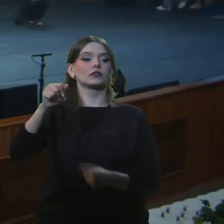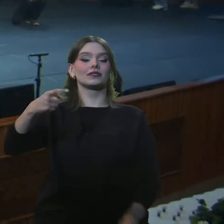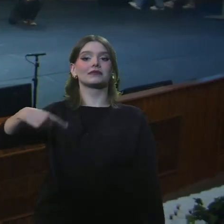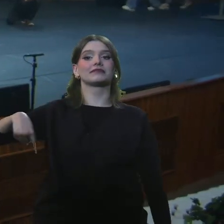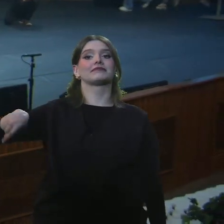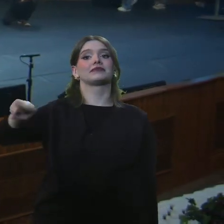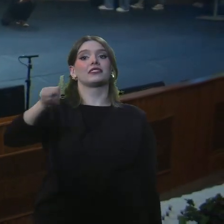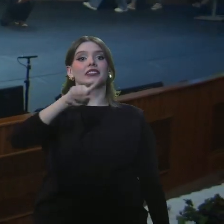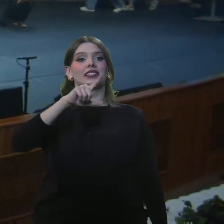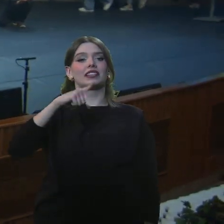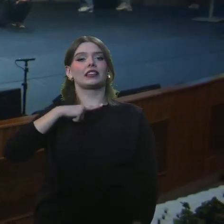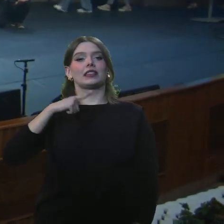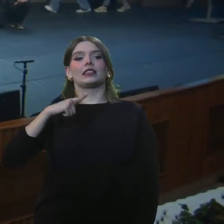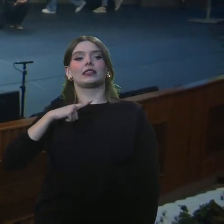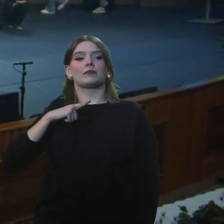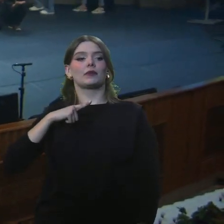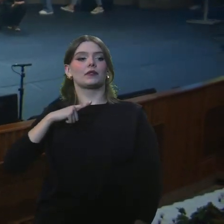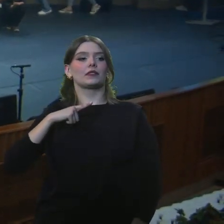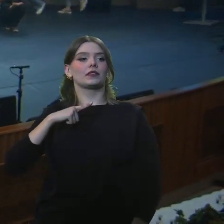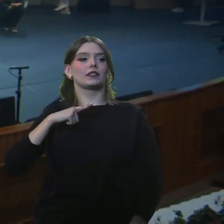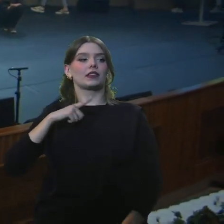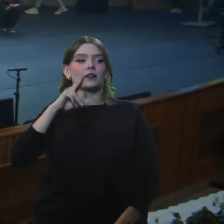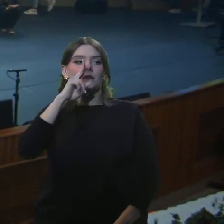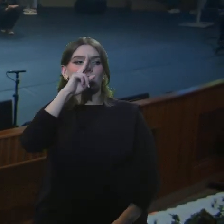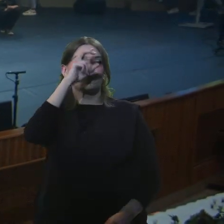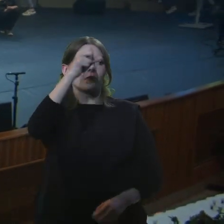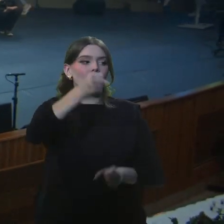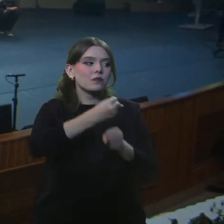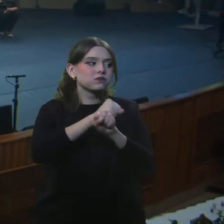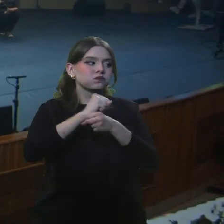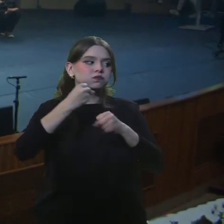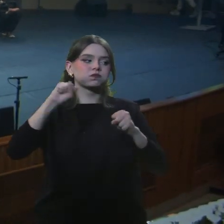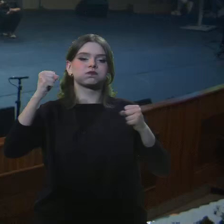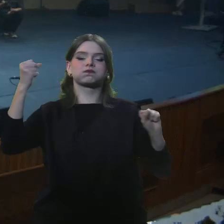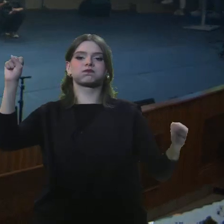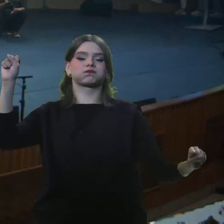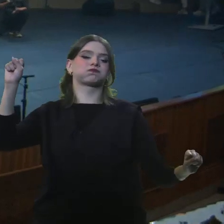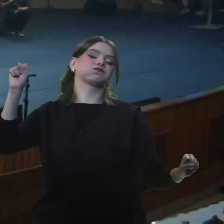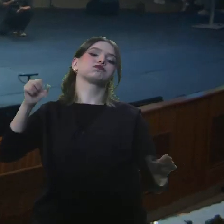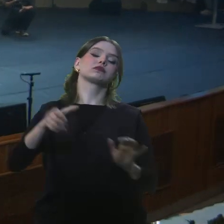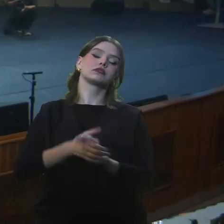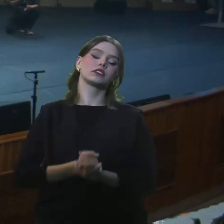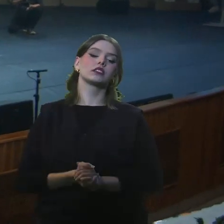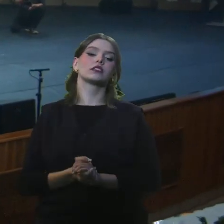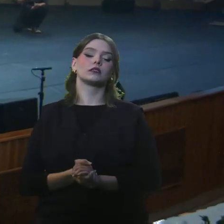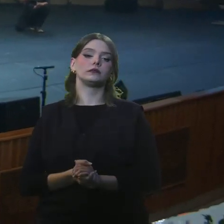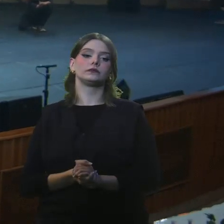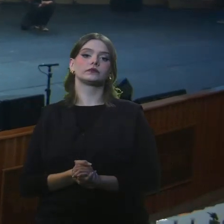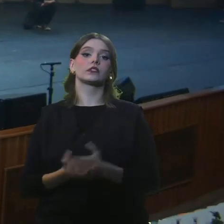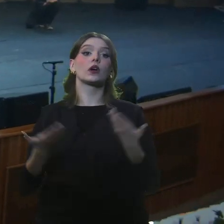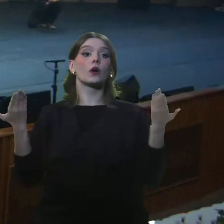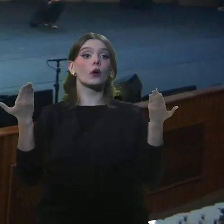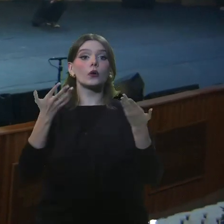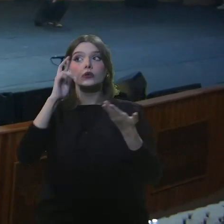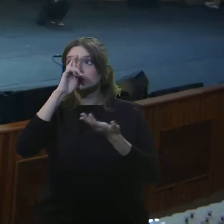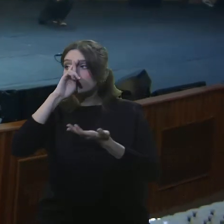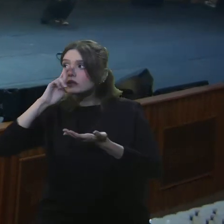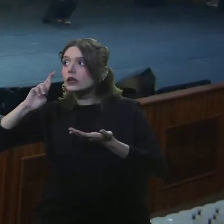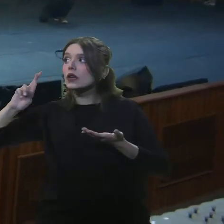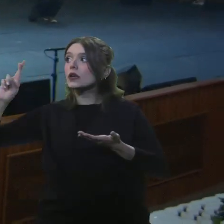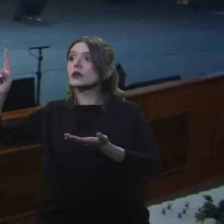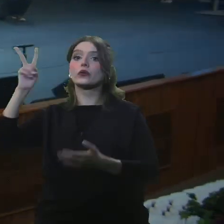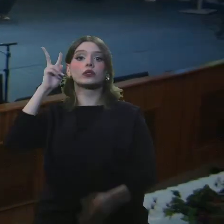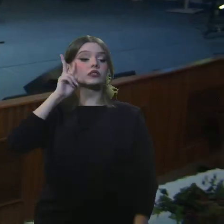Você tem um potencial muito maior dentro de você do que esses sonhos pequenos para este mundo. Hoje o Senhor te lembra que você tem